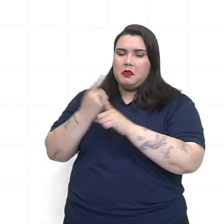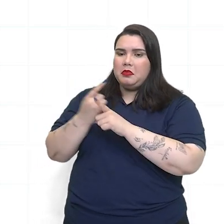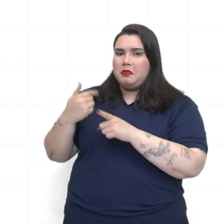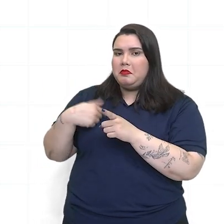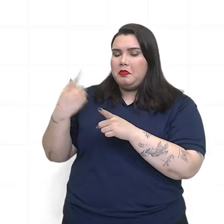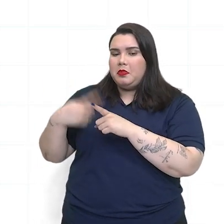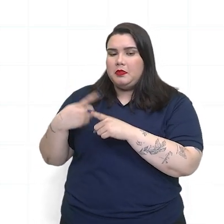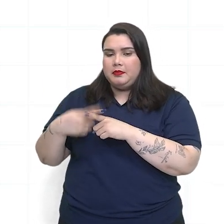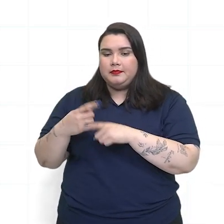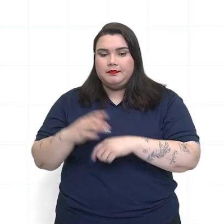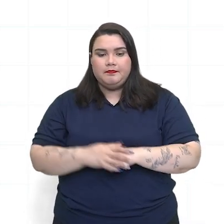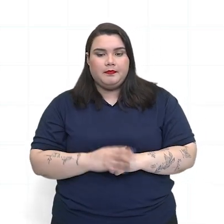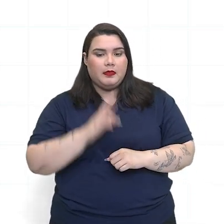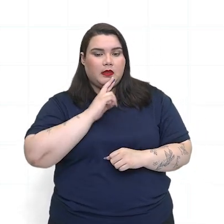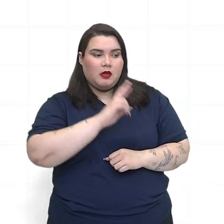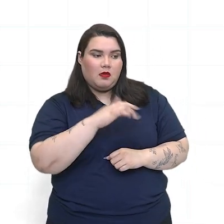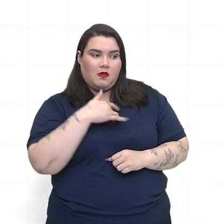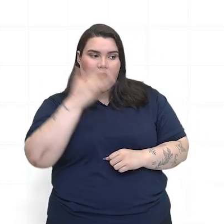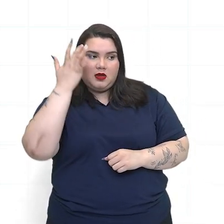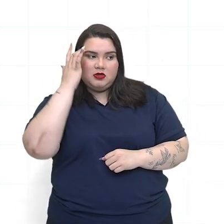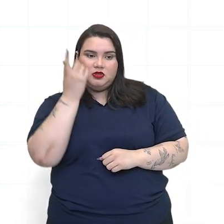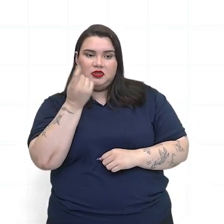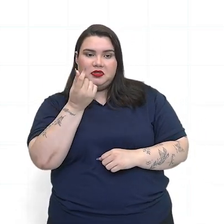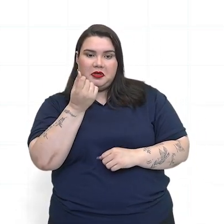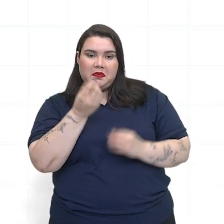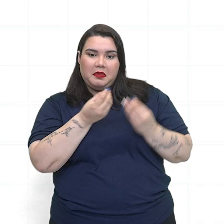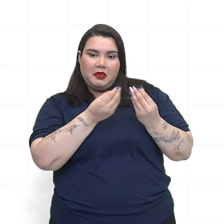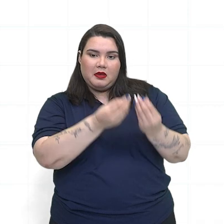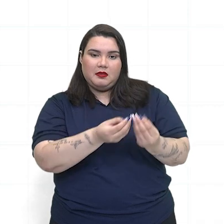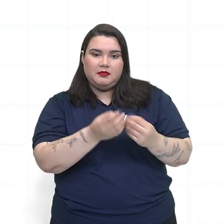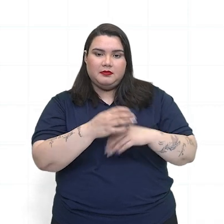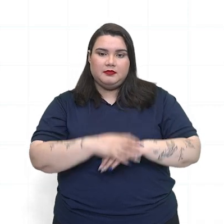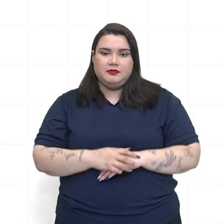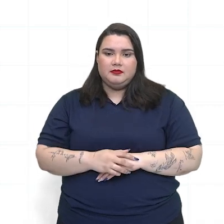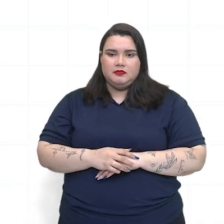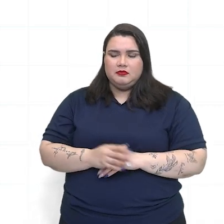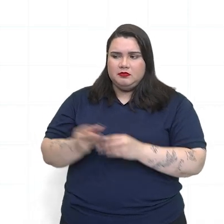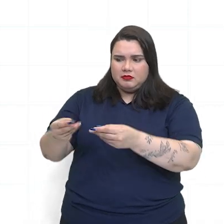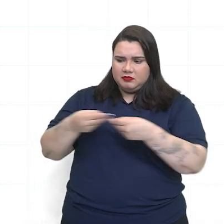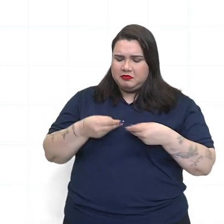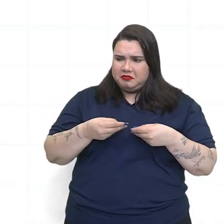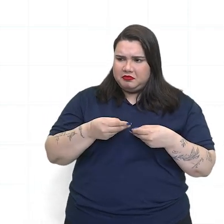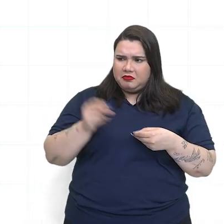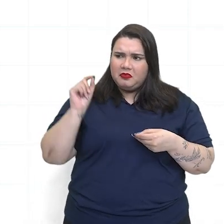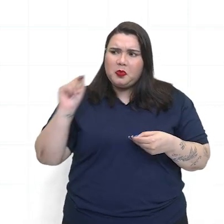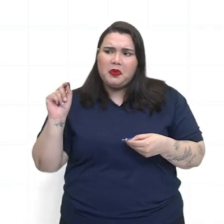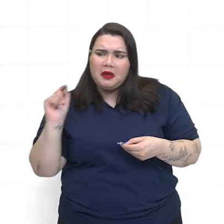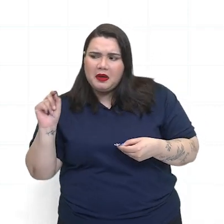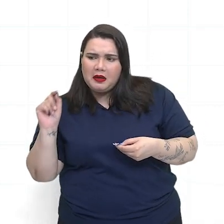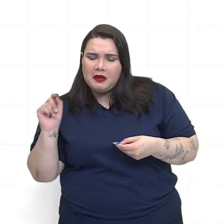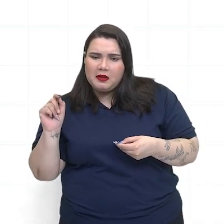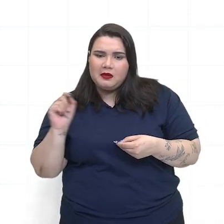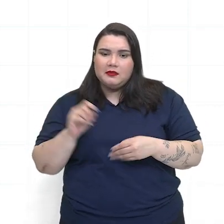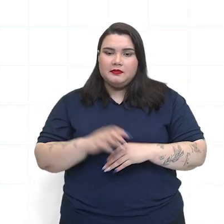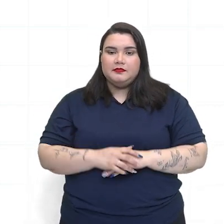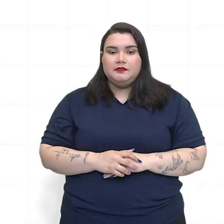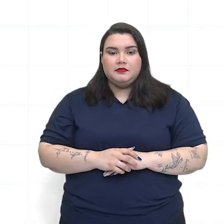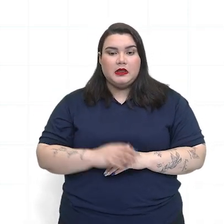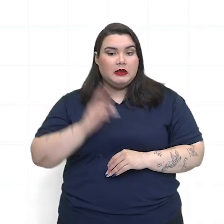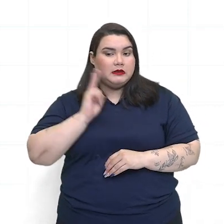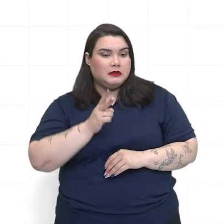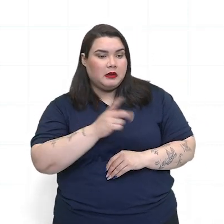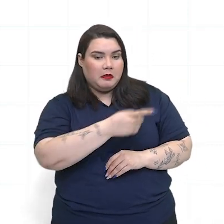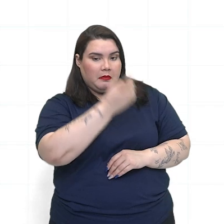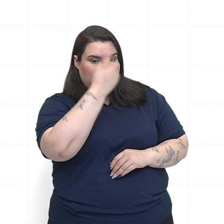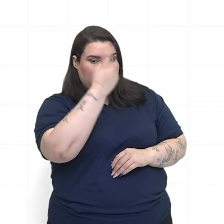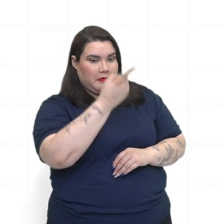comigo? Pinhão responde, eu acho que é dinheiro emprestado. Euricão, devolvendo a carta, hein? Pinhão, toda